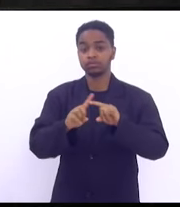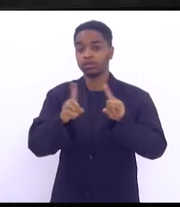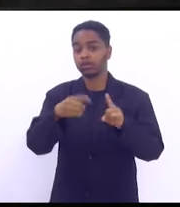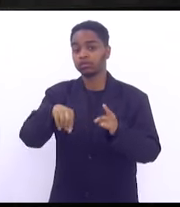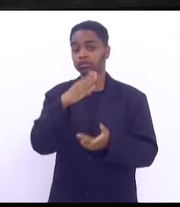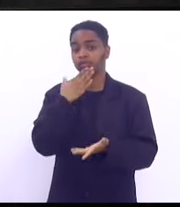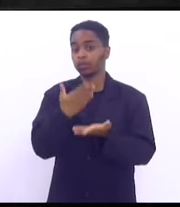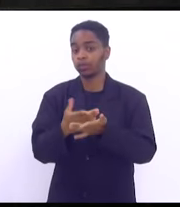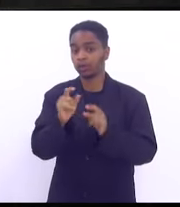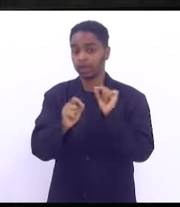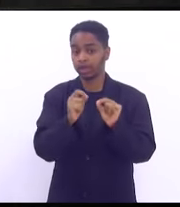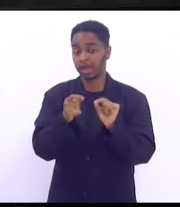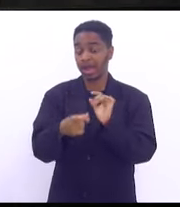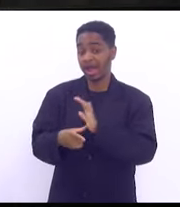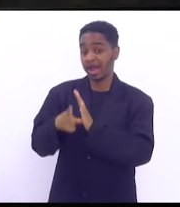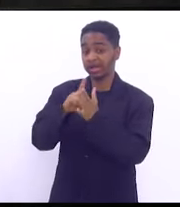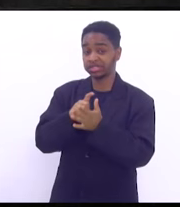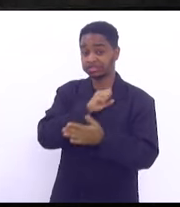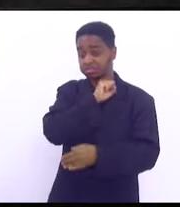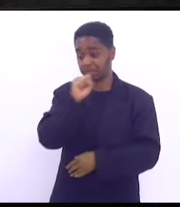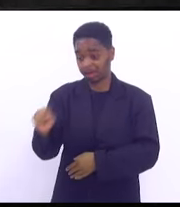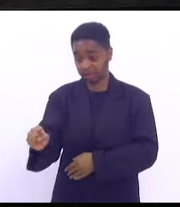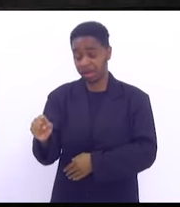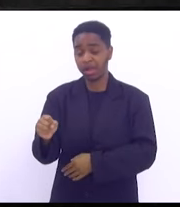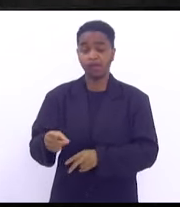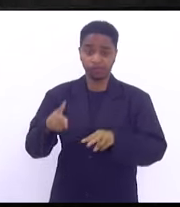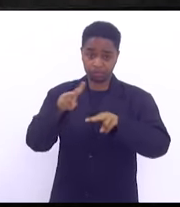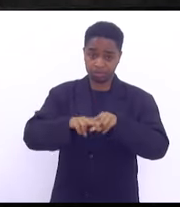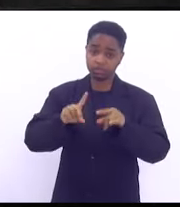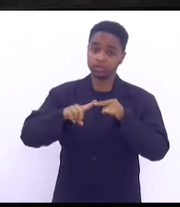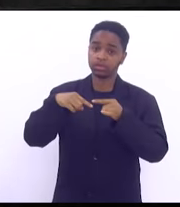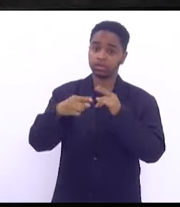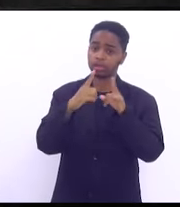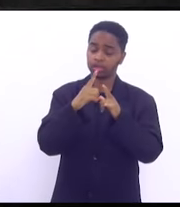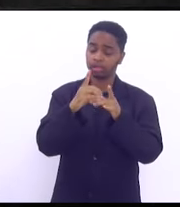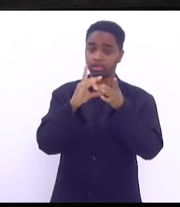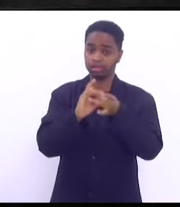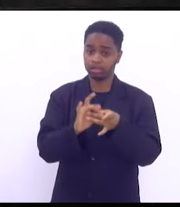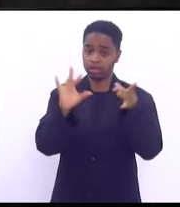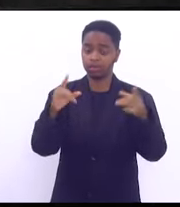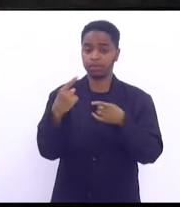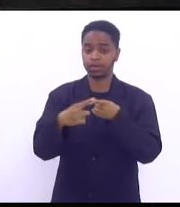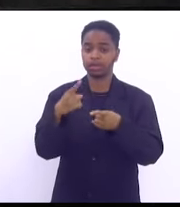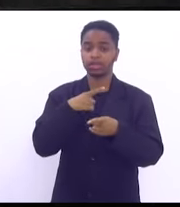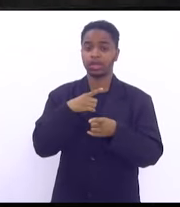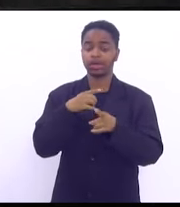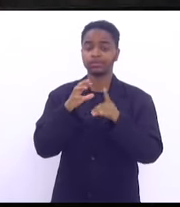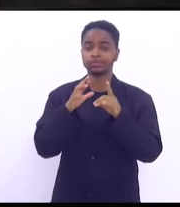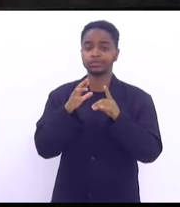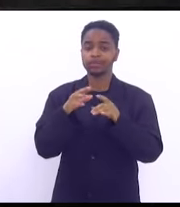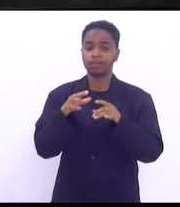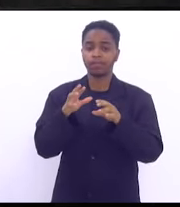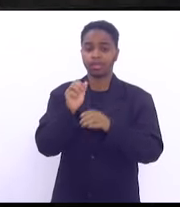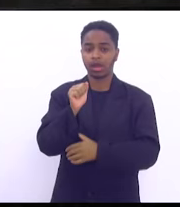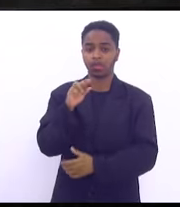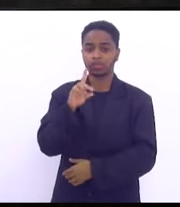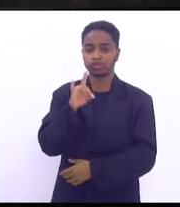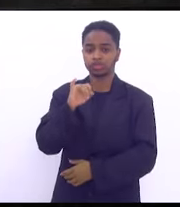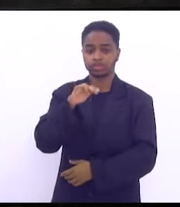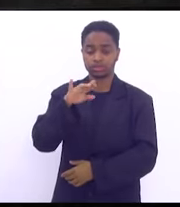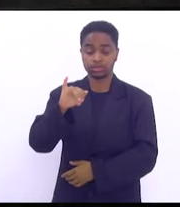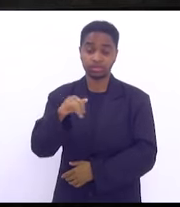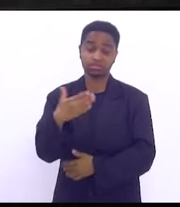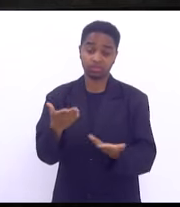dia antes de assassinar o adolescente, ele foi preso e solto após uma audiência de custódia. E, para quem tem curiosidade para saber o porquê que ele